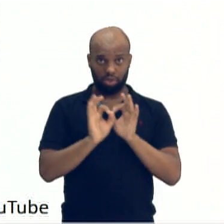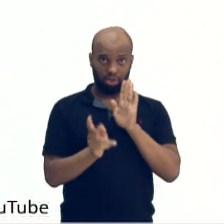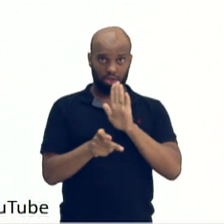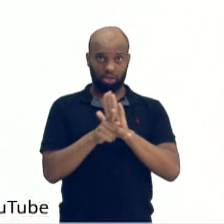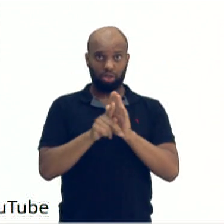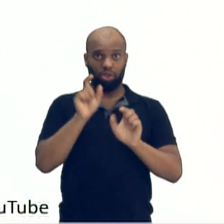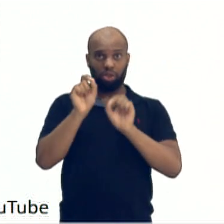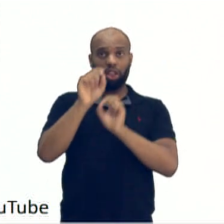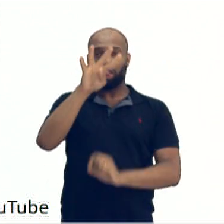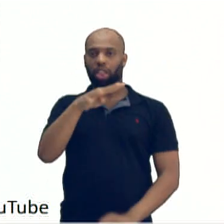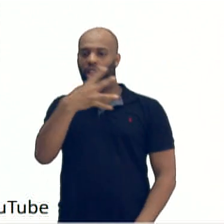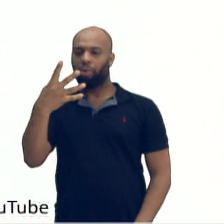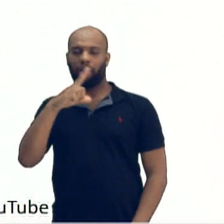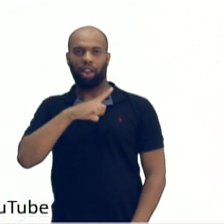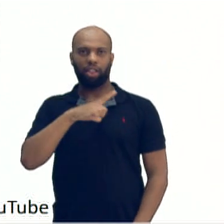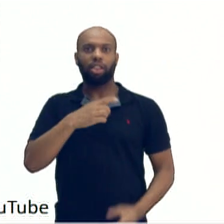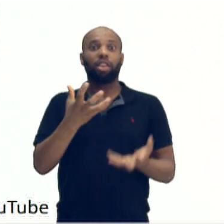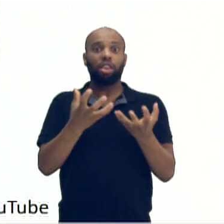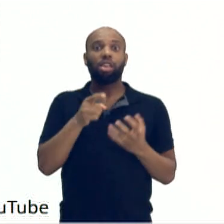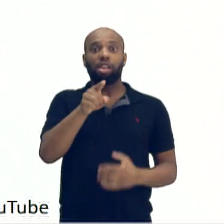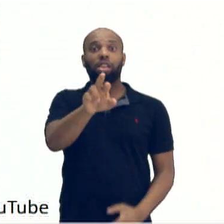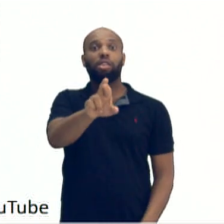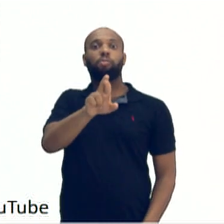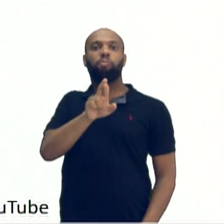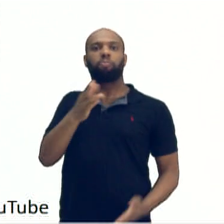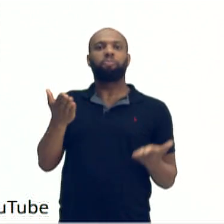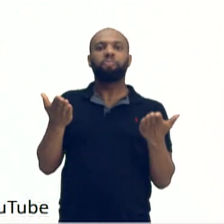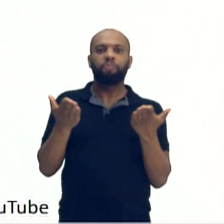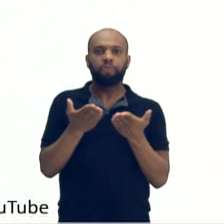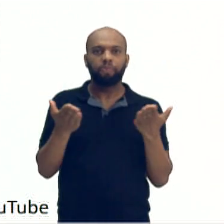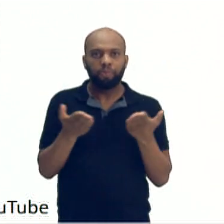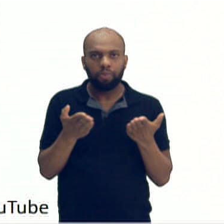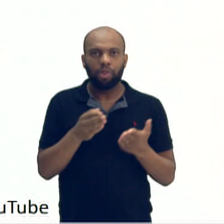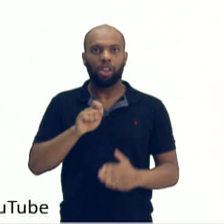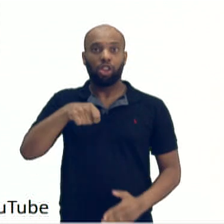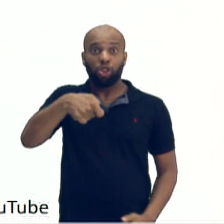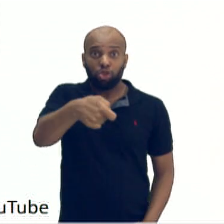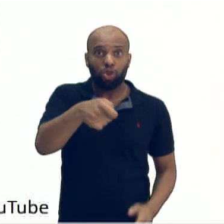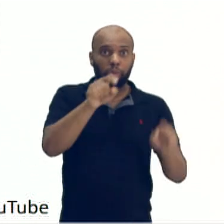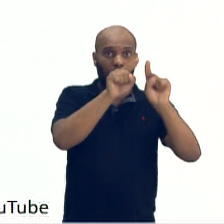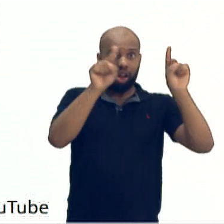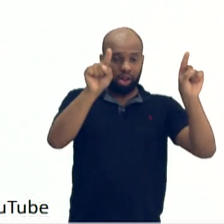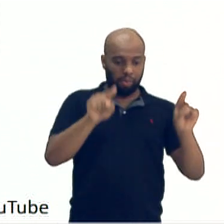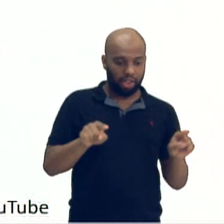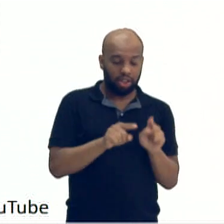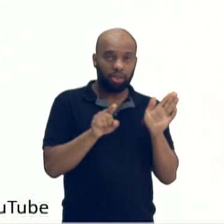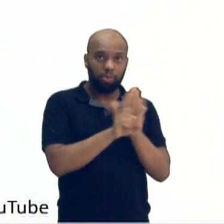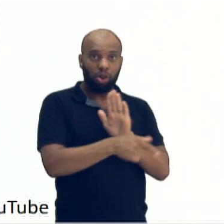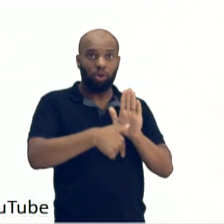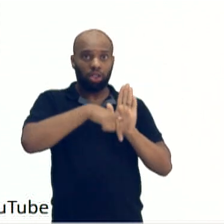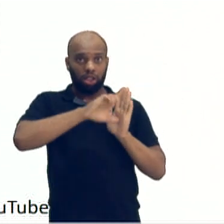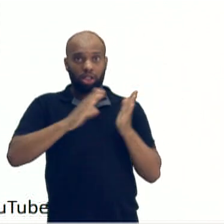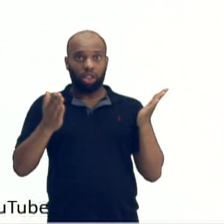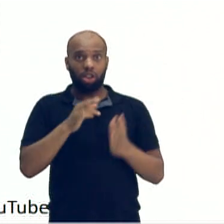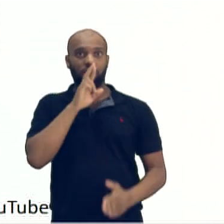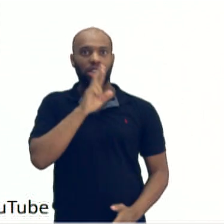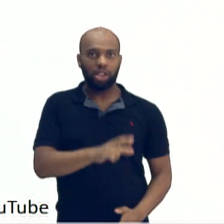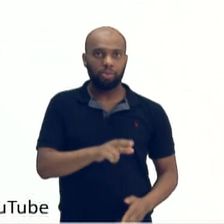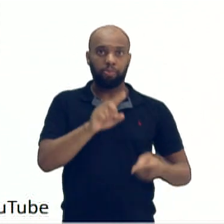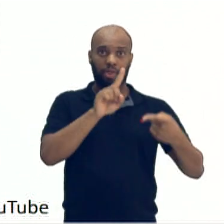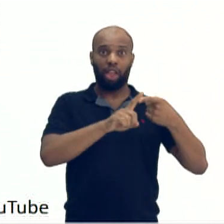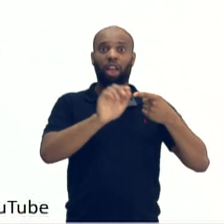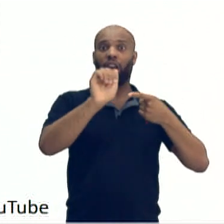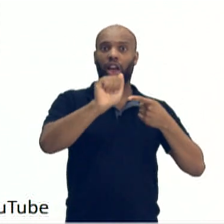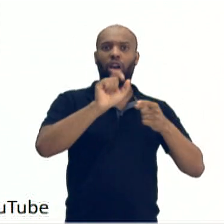parte essa tabelinha. Quero que vocês me respondam então lá. Com relação à matriz do exercício anterior, responda. Na letra A, o